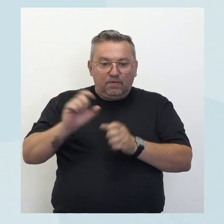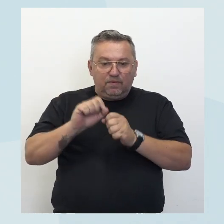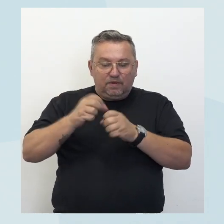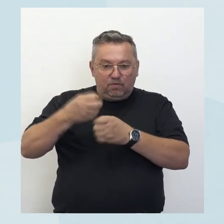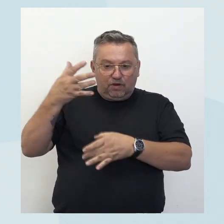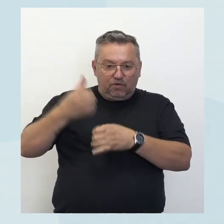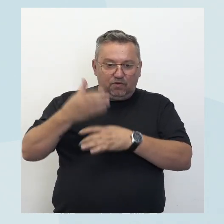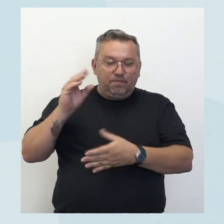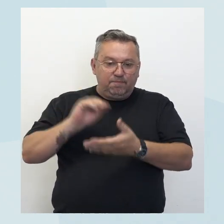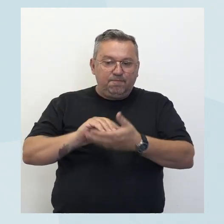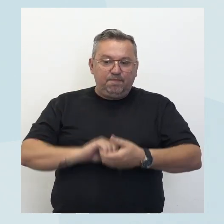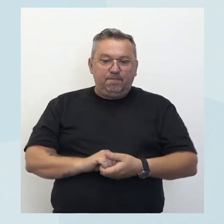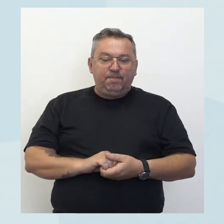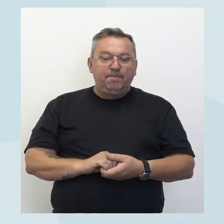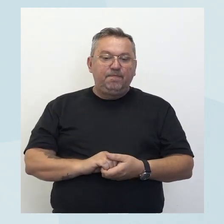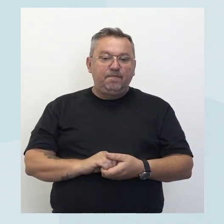chat.